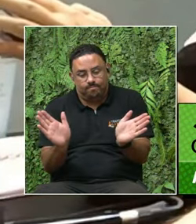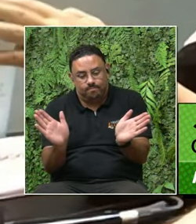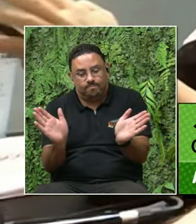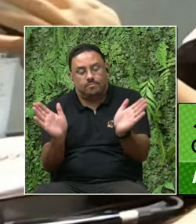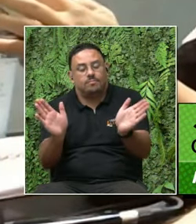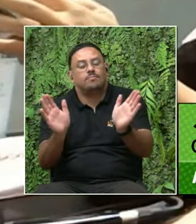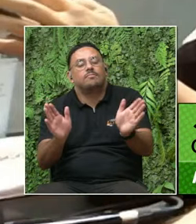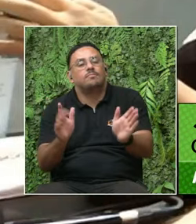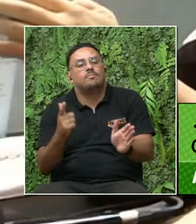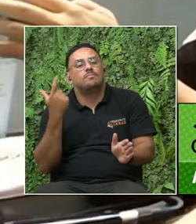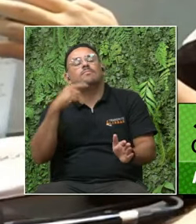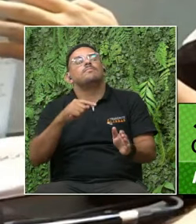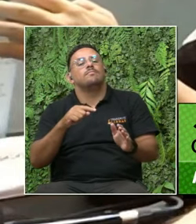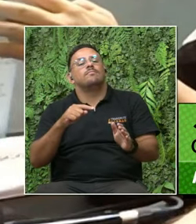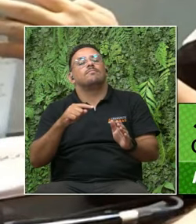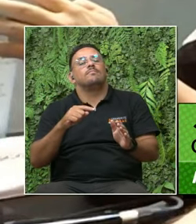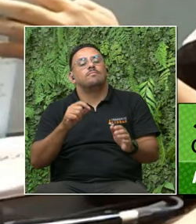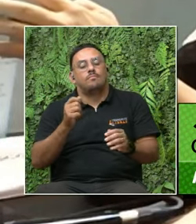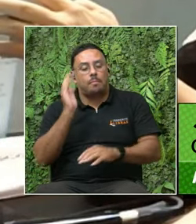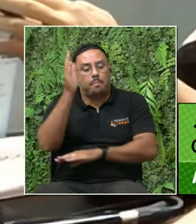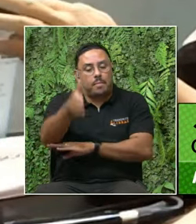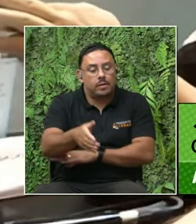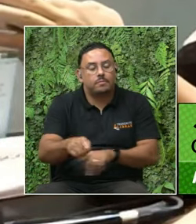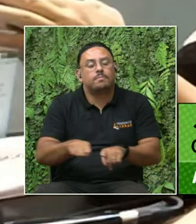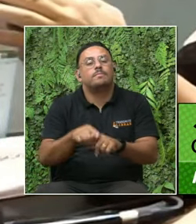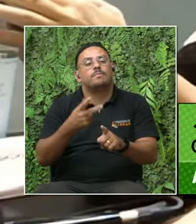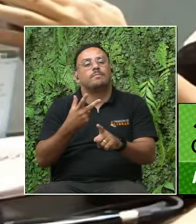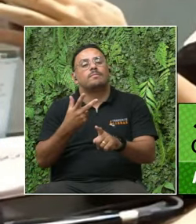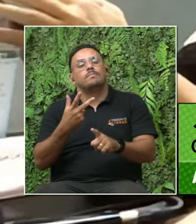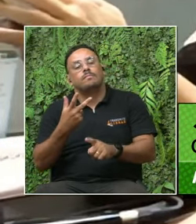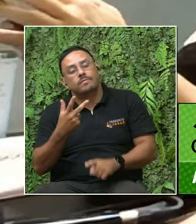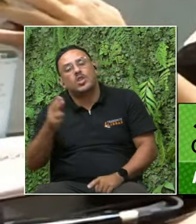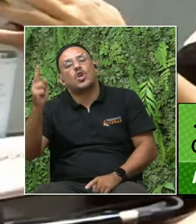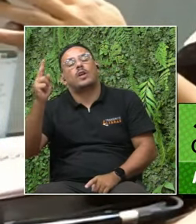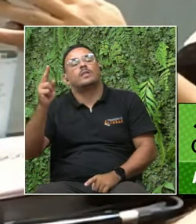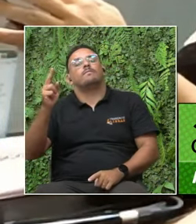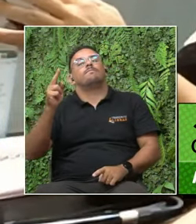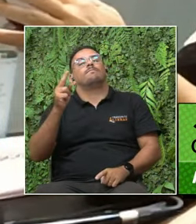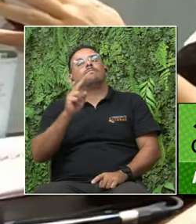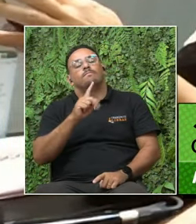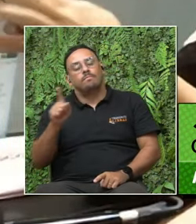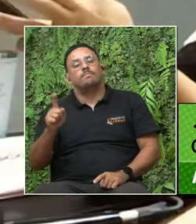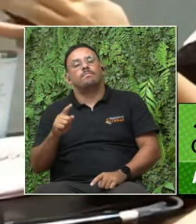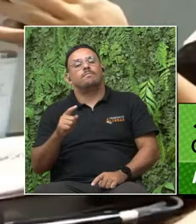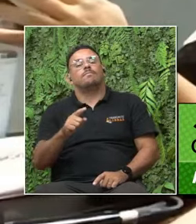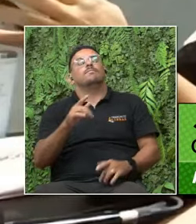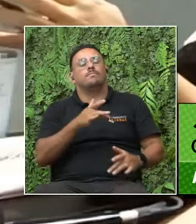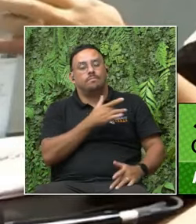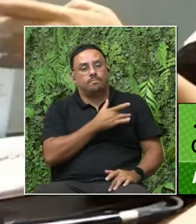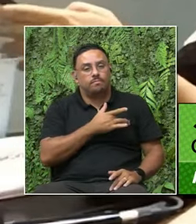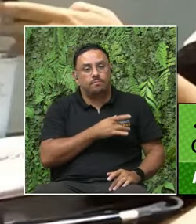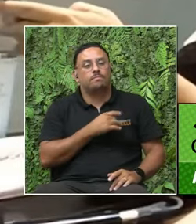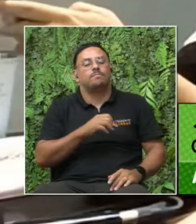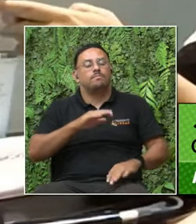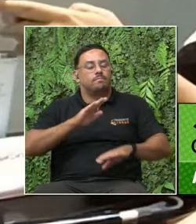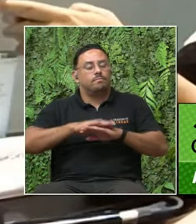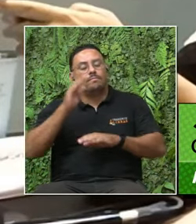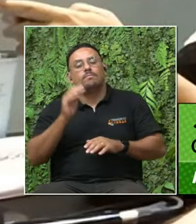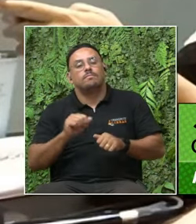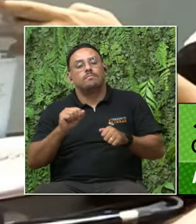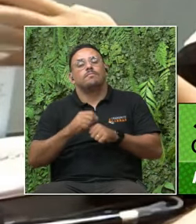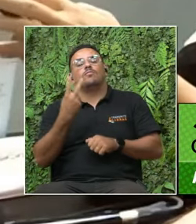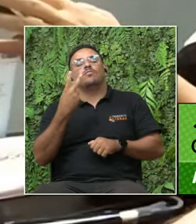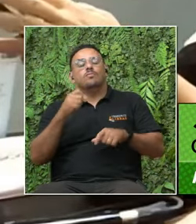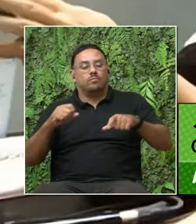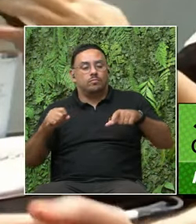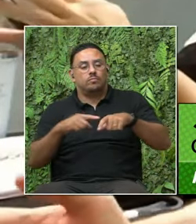campo deles conseguimos o pênalti e conseguimos a Vitória Então tem muito mérito também do professor que ele foi muito corajoso ele colocou a equipe do Cruzeiro para jogar lá atrás a gente foi muito feliz e fizemos dois gols